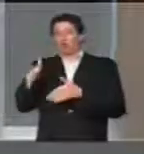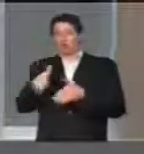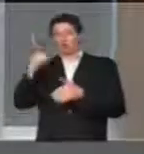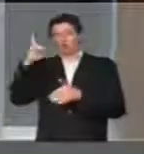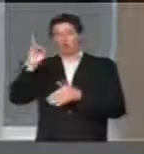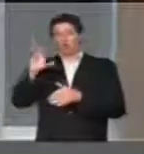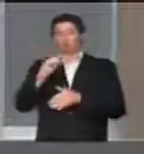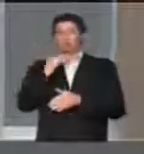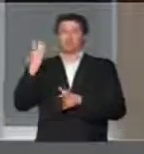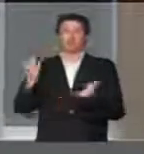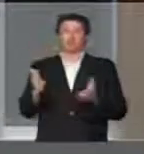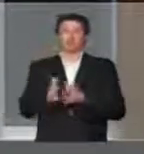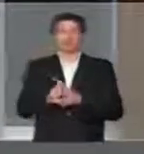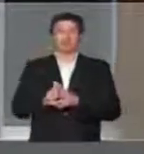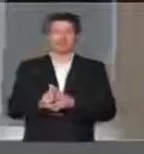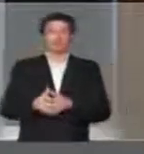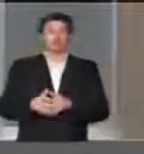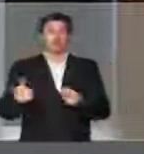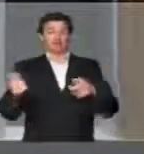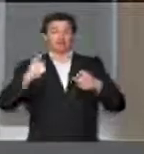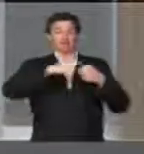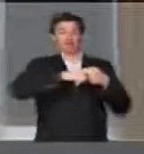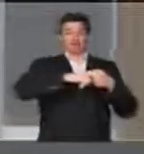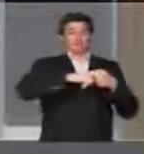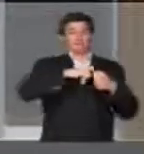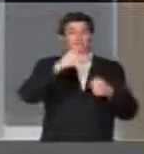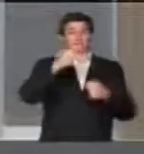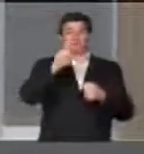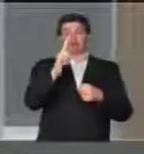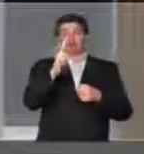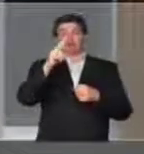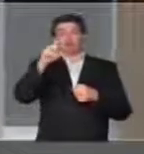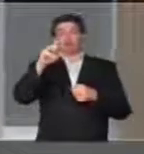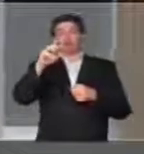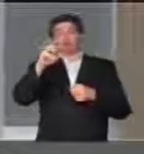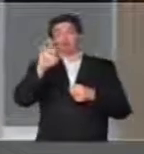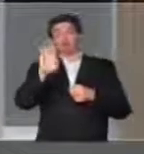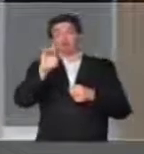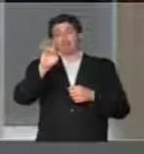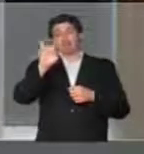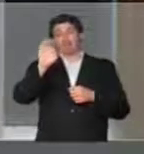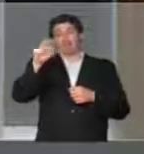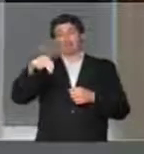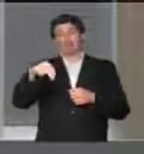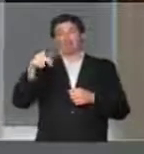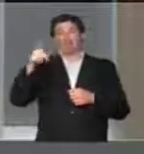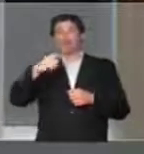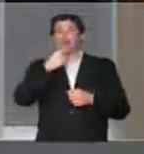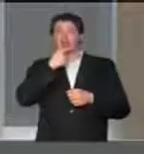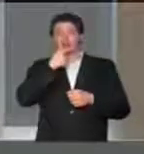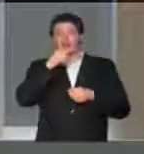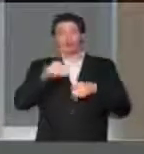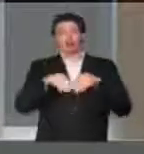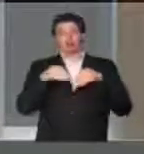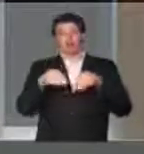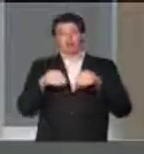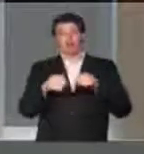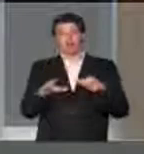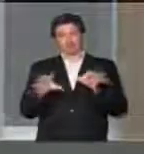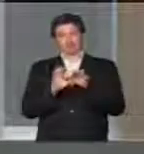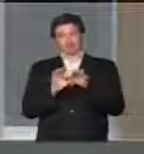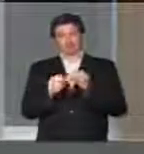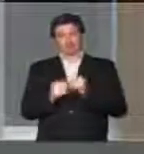das maiores mineradoras do mundo, que é a BHP Billiton, que é a anglo-australiana. E